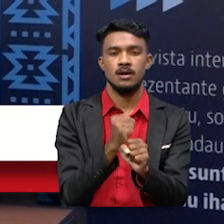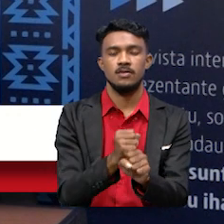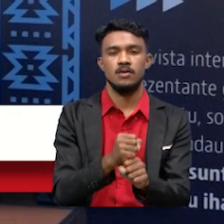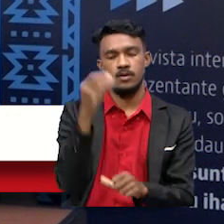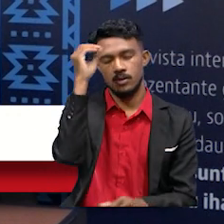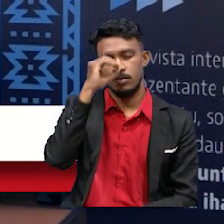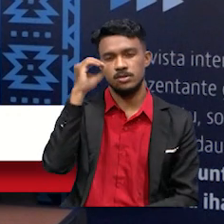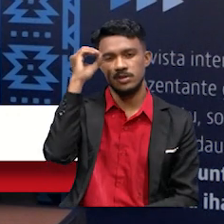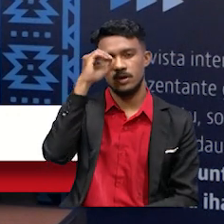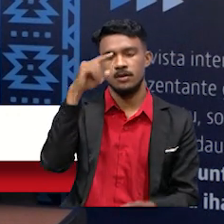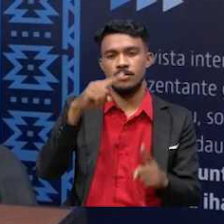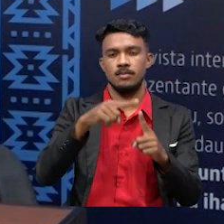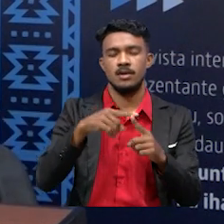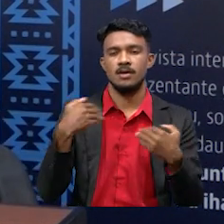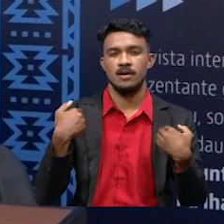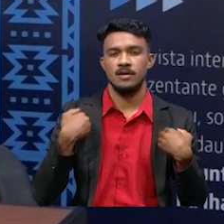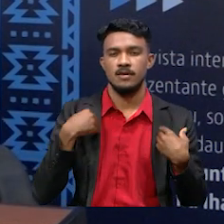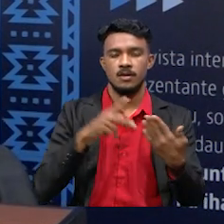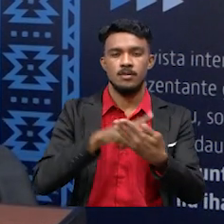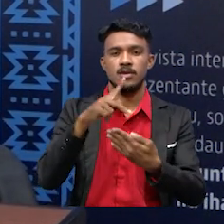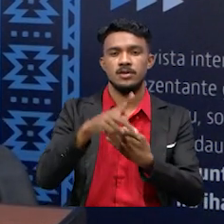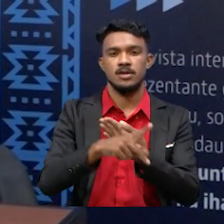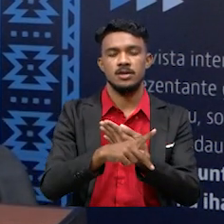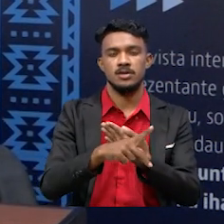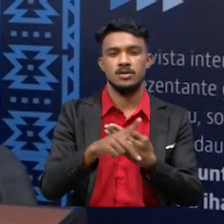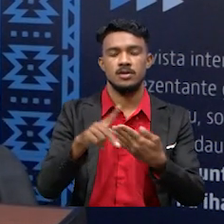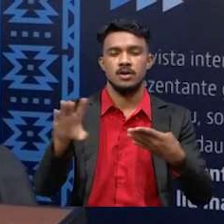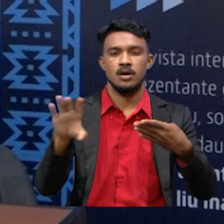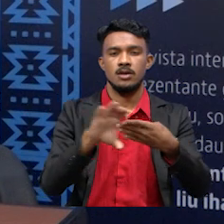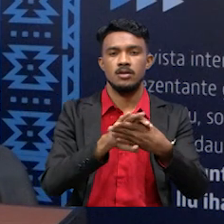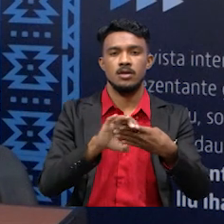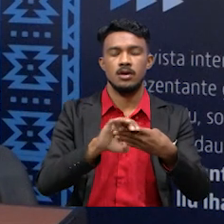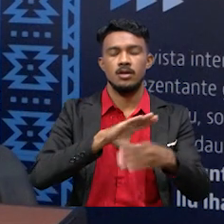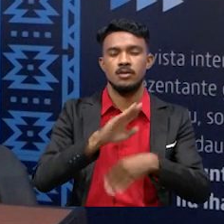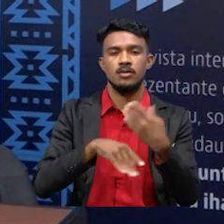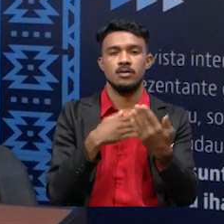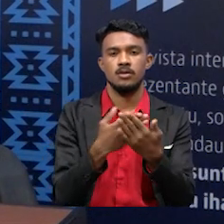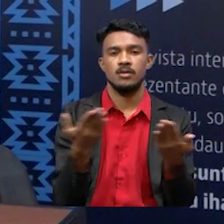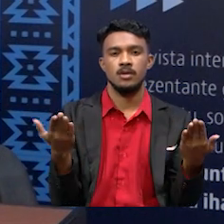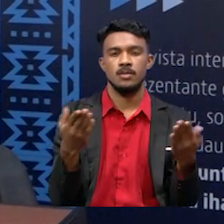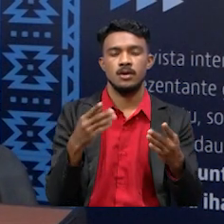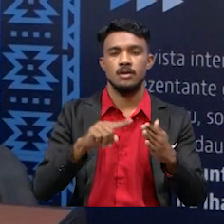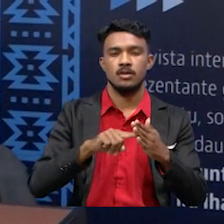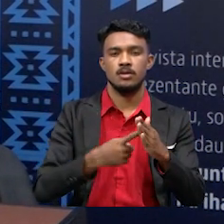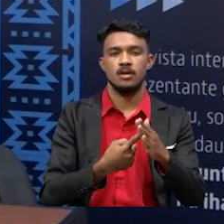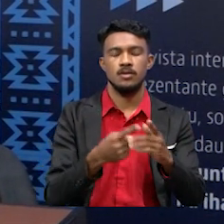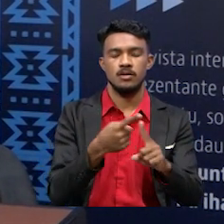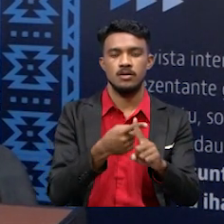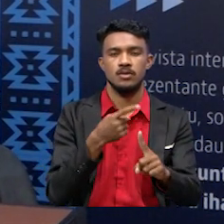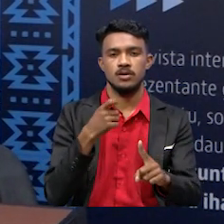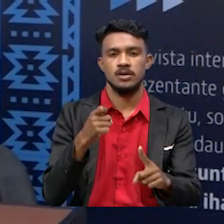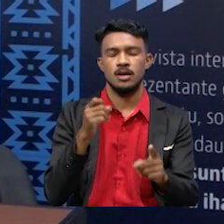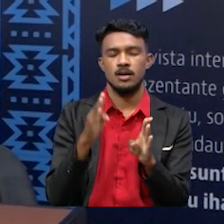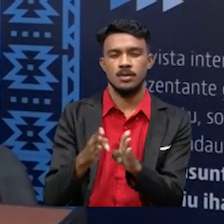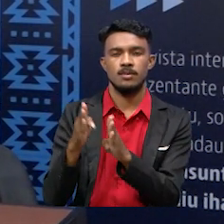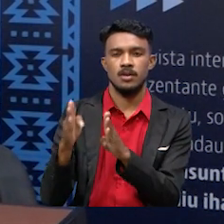observa baiha prosesu eleitoral tomak, ne bema husi hahu husi preparação